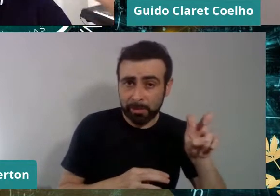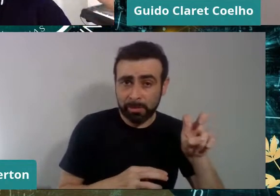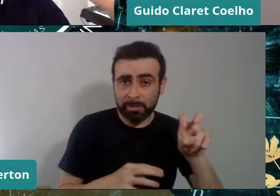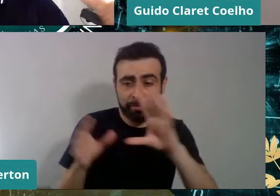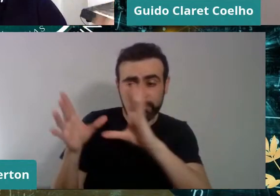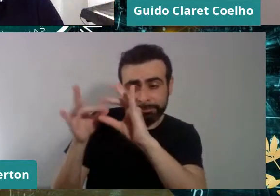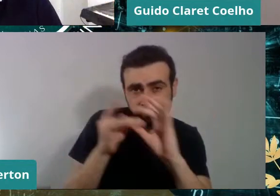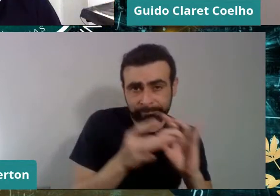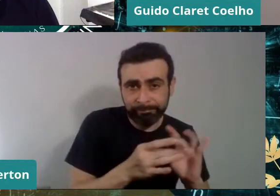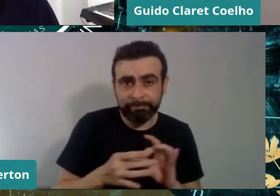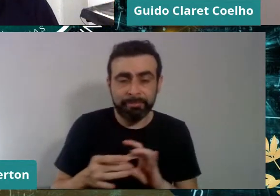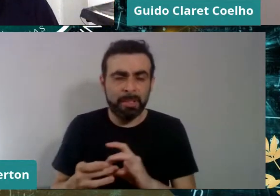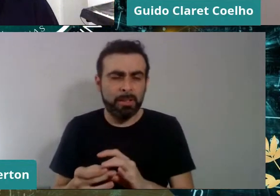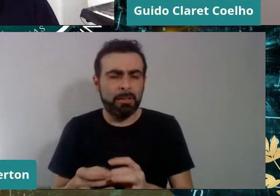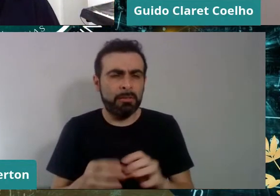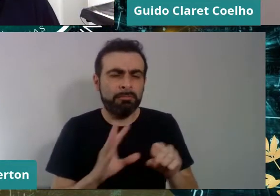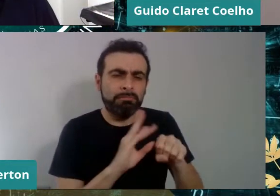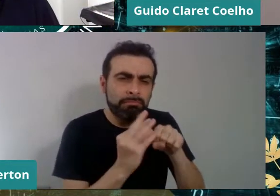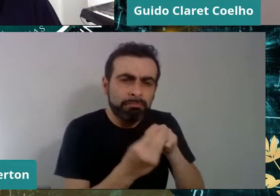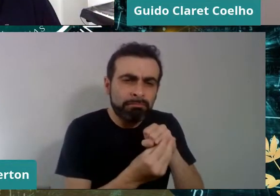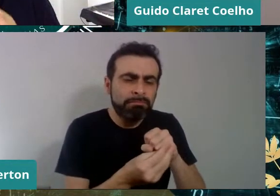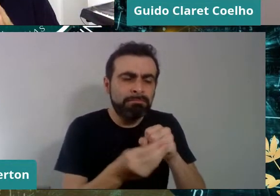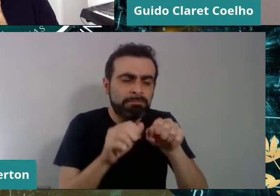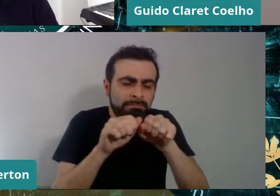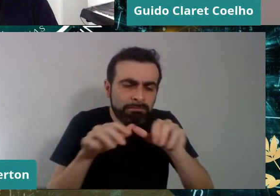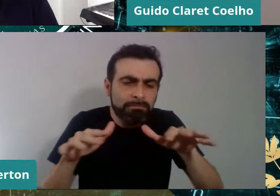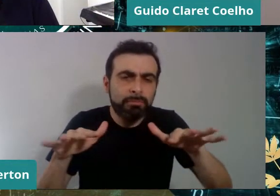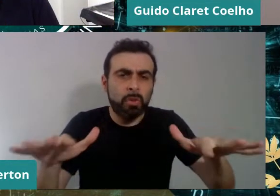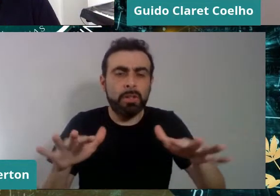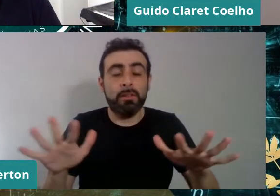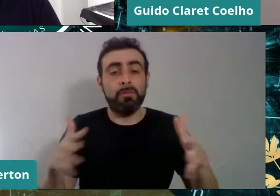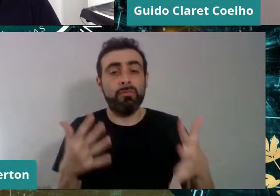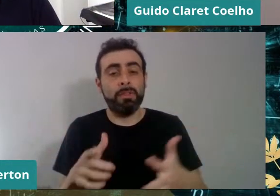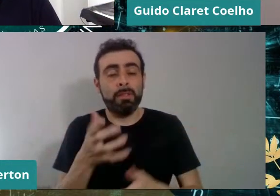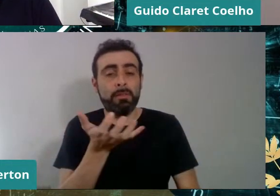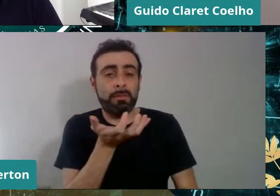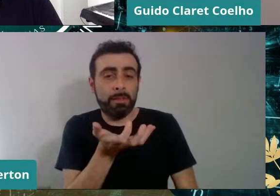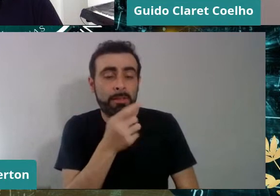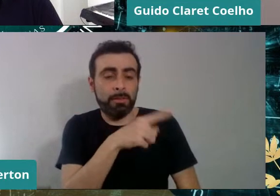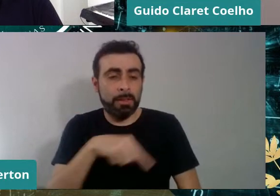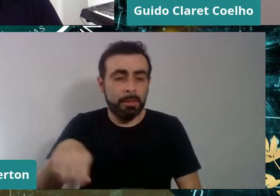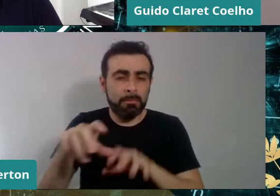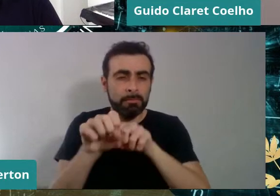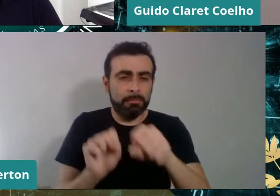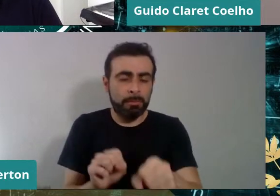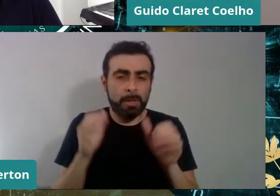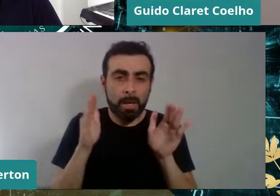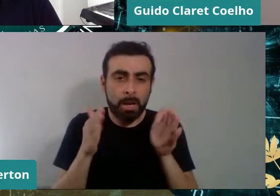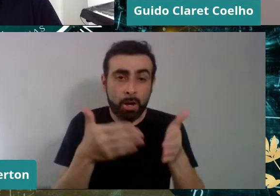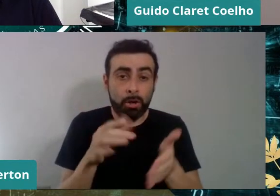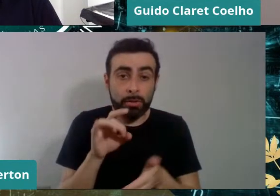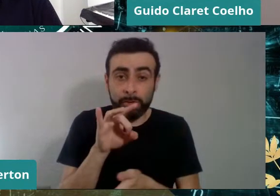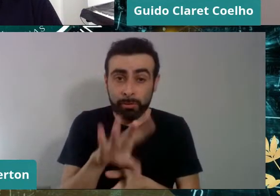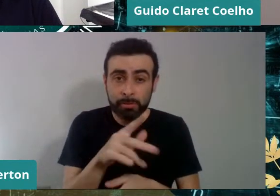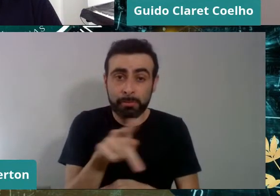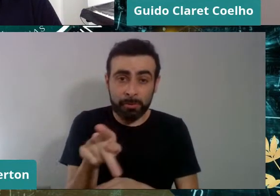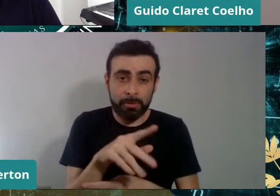mais aberto. E eles queriam formar professores desse tipo, para trabalhar no